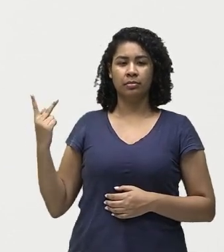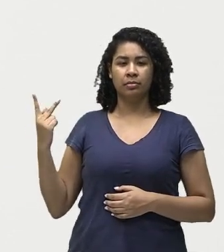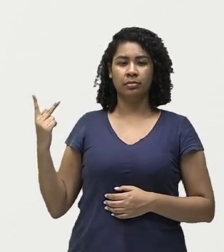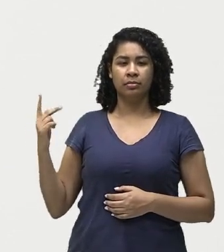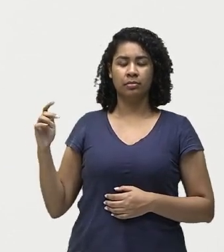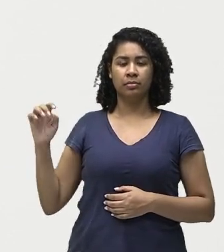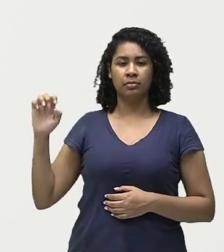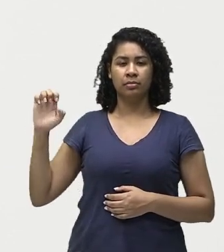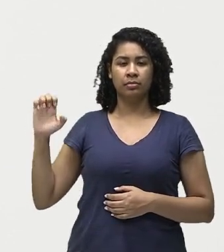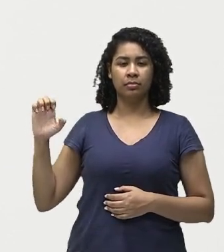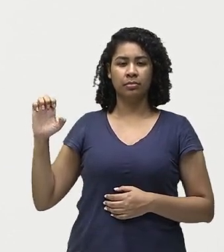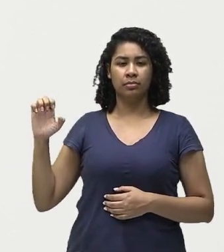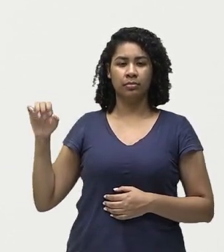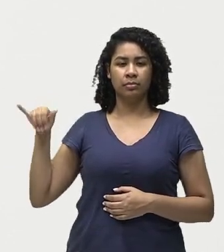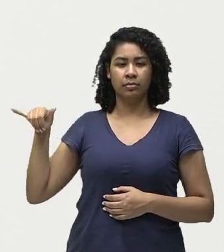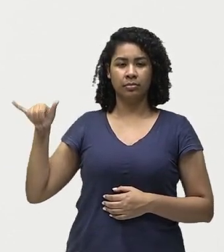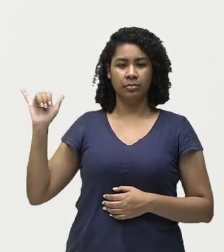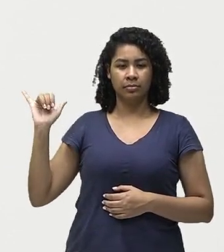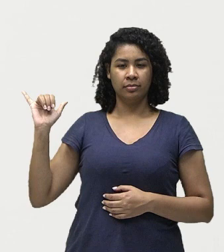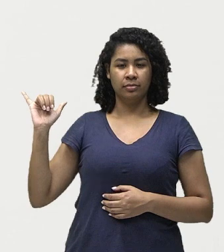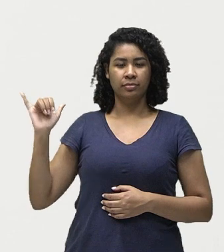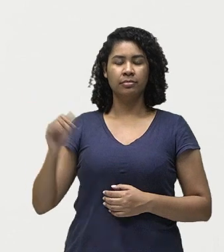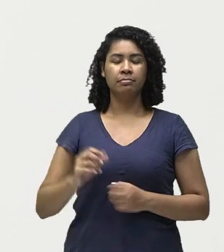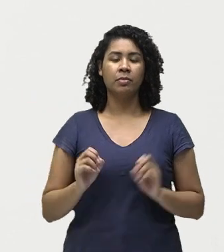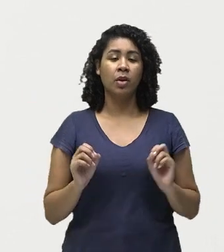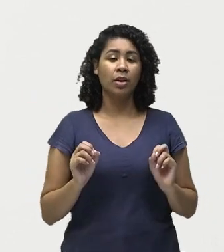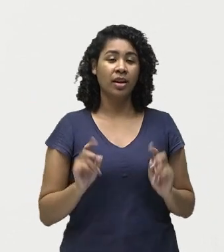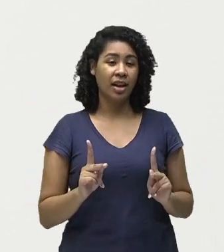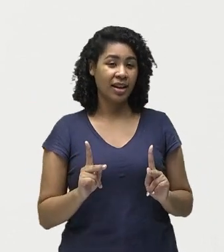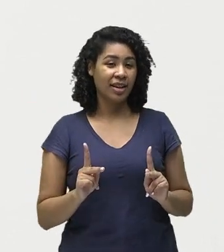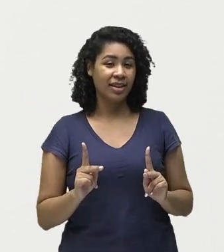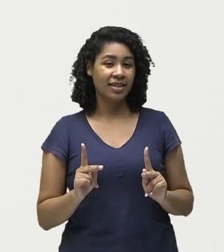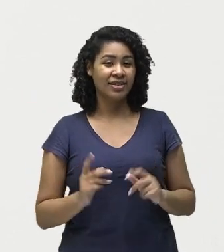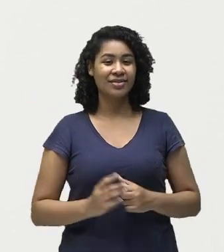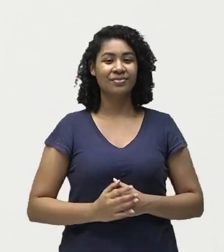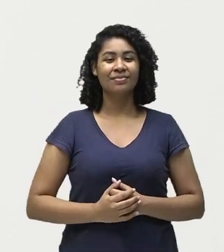eles ou elas. Ok, class?